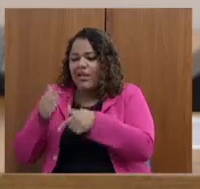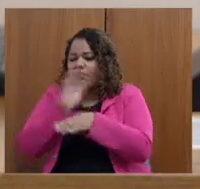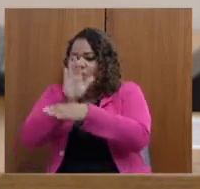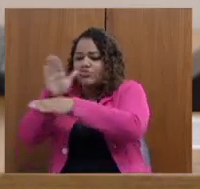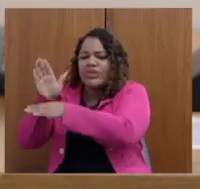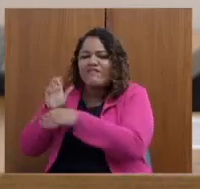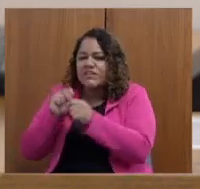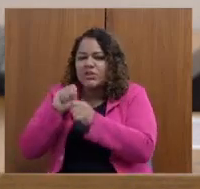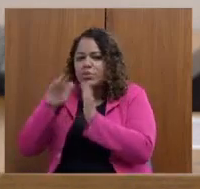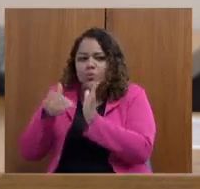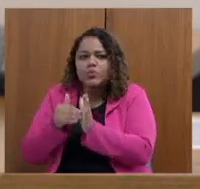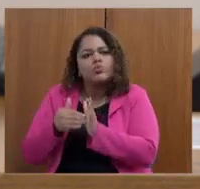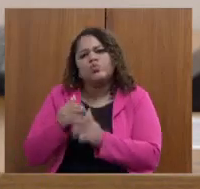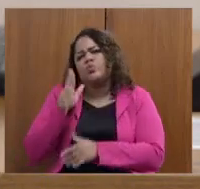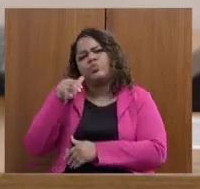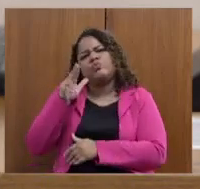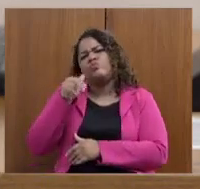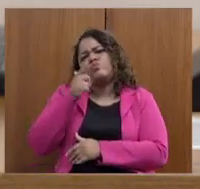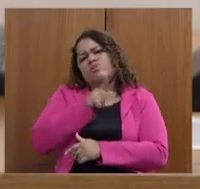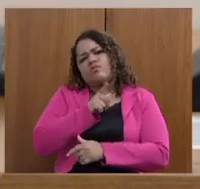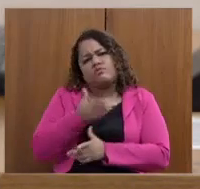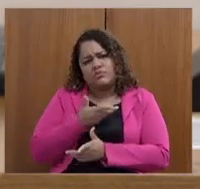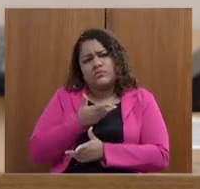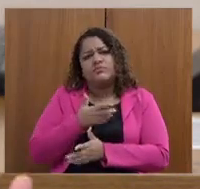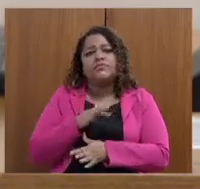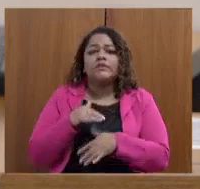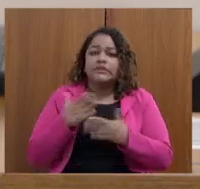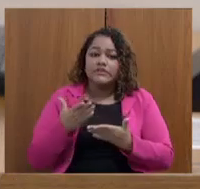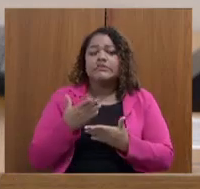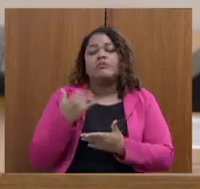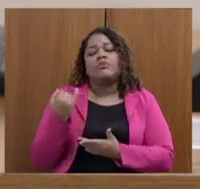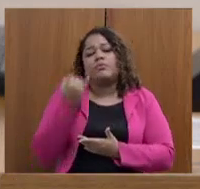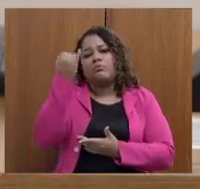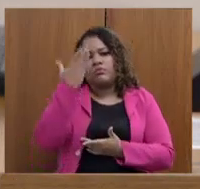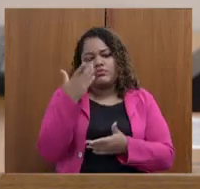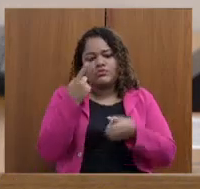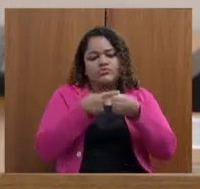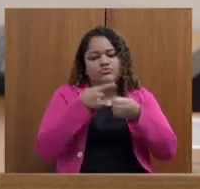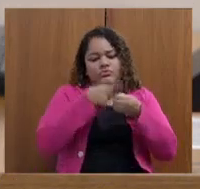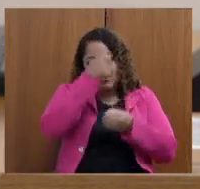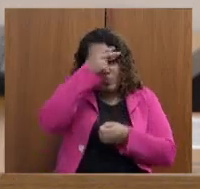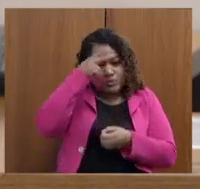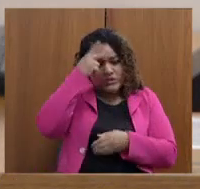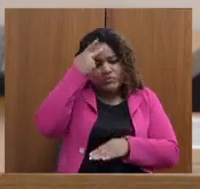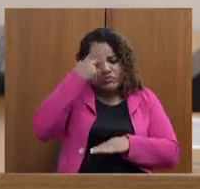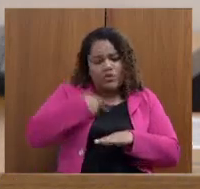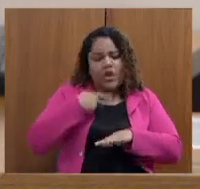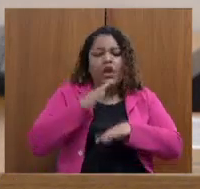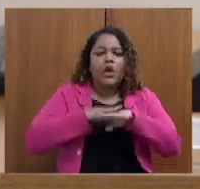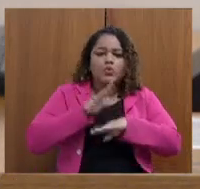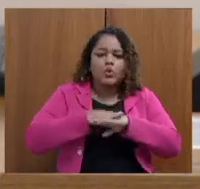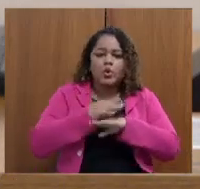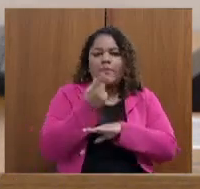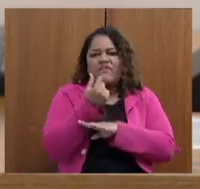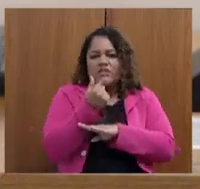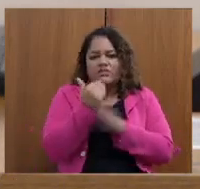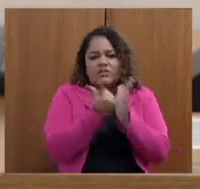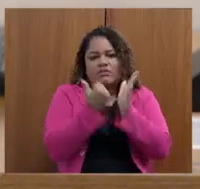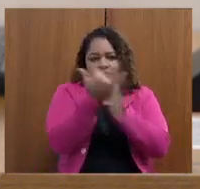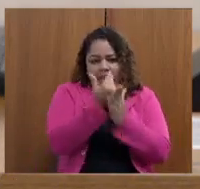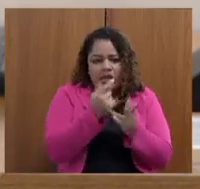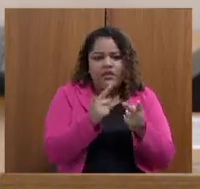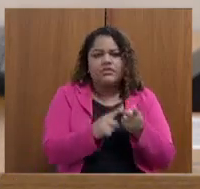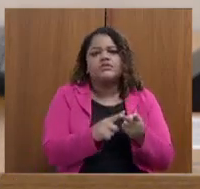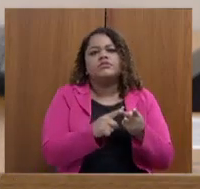que ele faz então é preciso que os municípios tenham mais autonomia financeira mais de